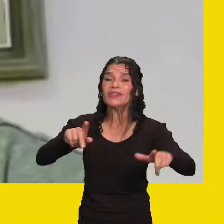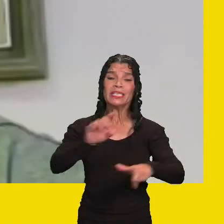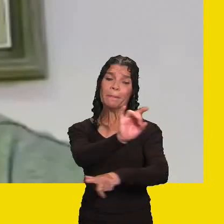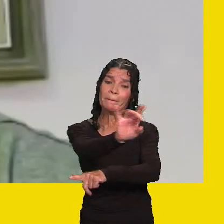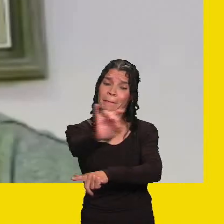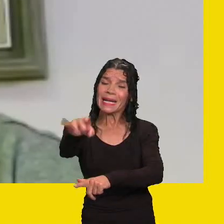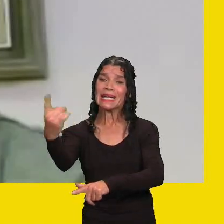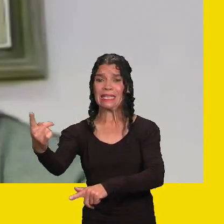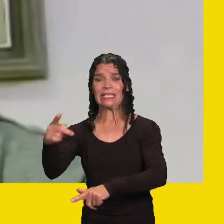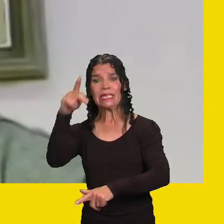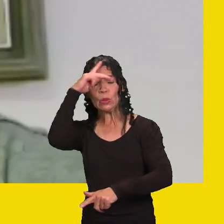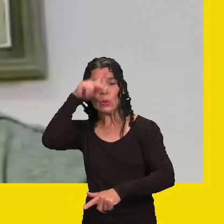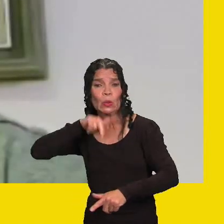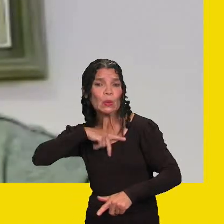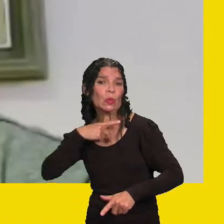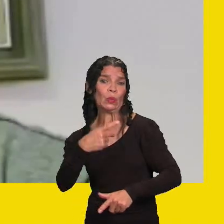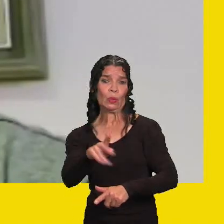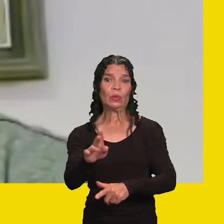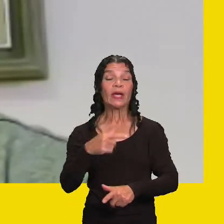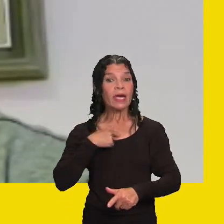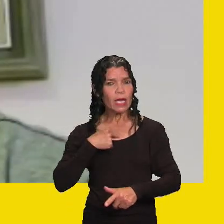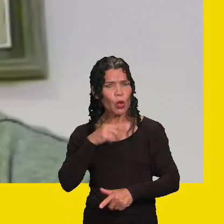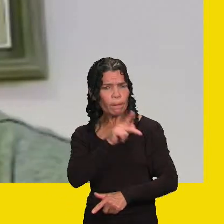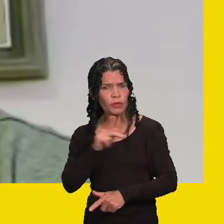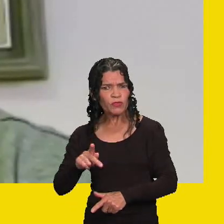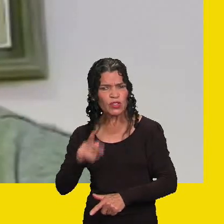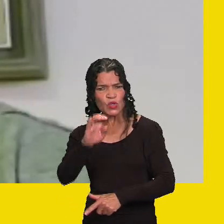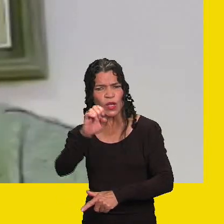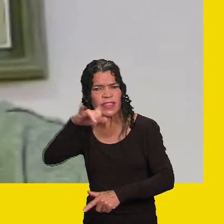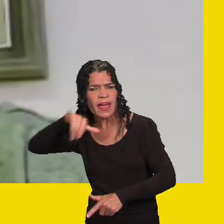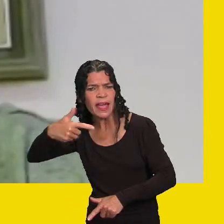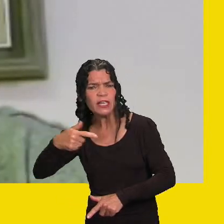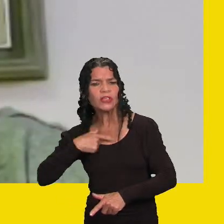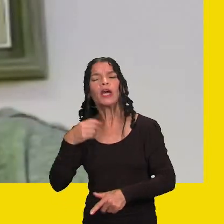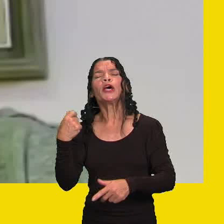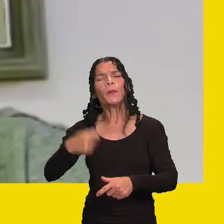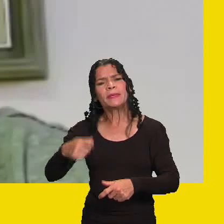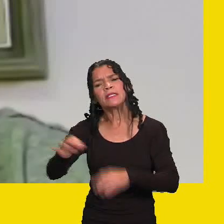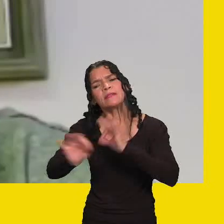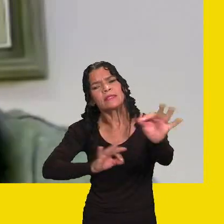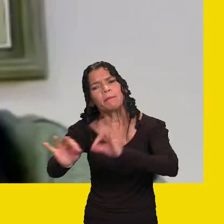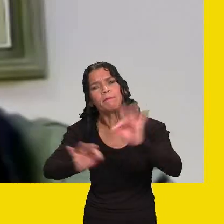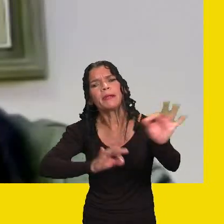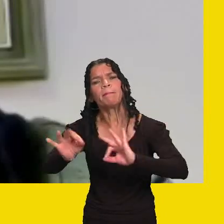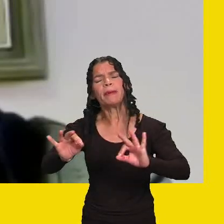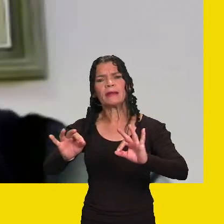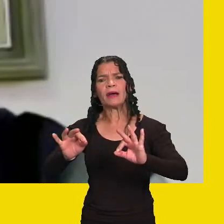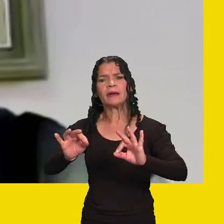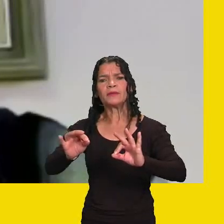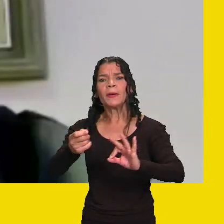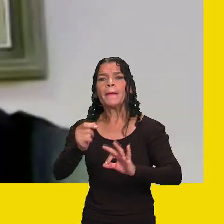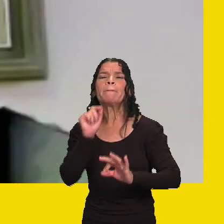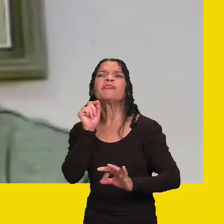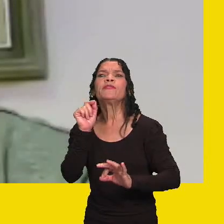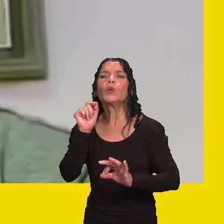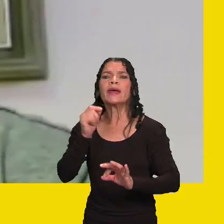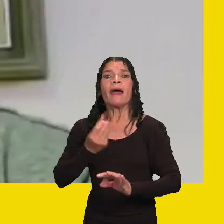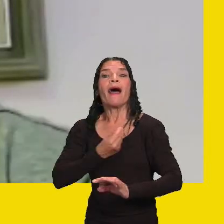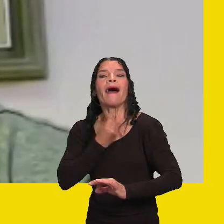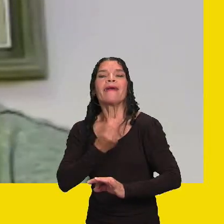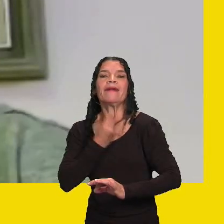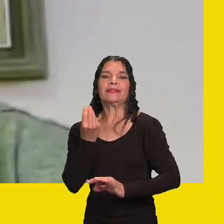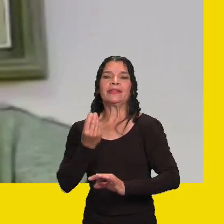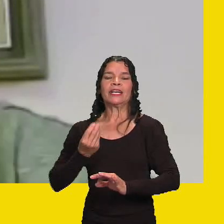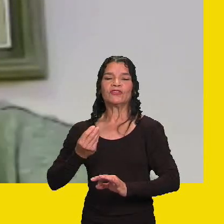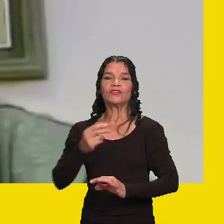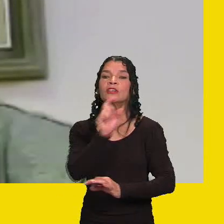aluno. Então, eu, enquanto professor da EJA, eu preciso estar preparado para me defrontar com realidades que não são só